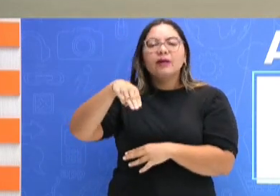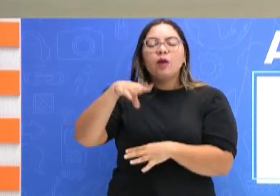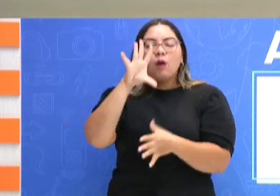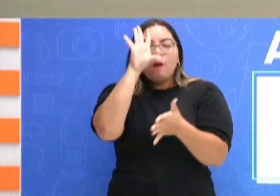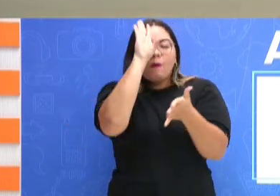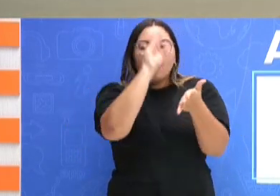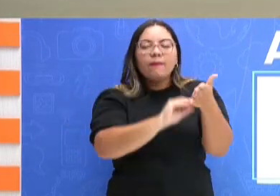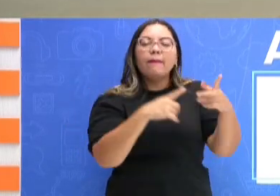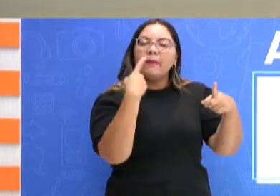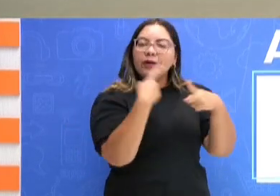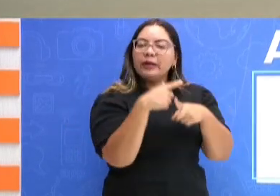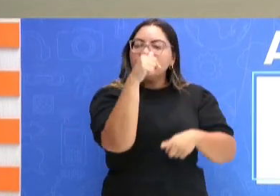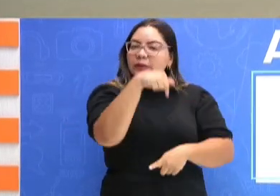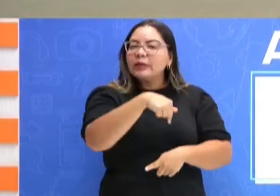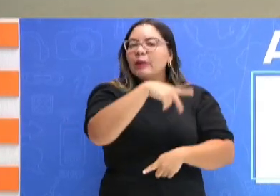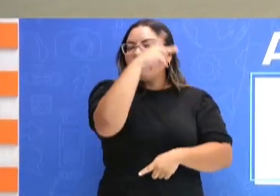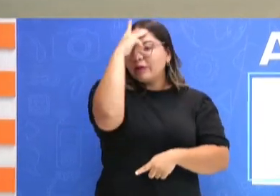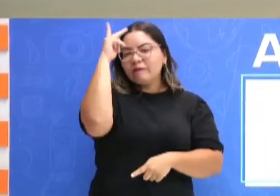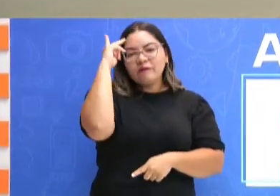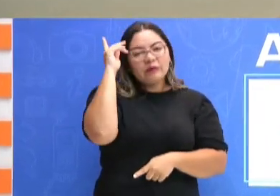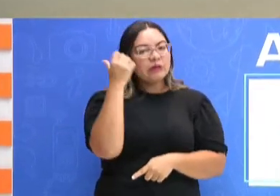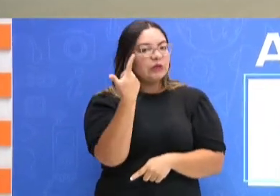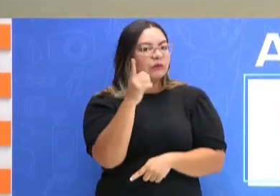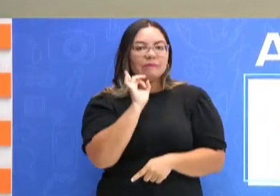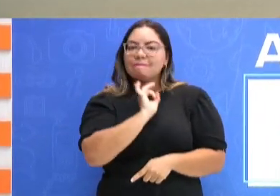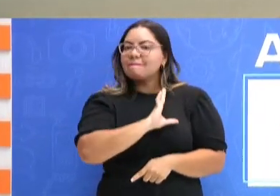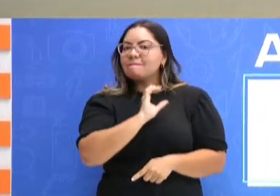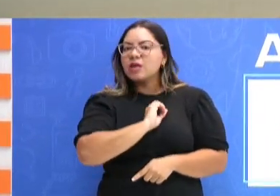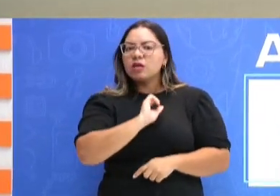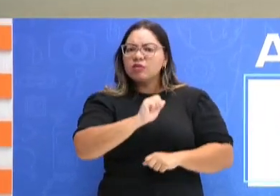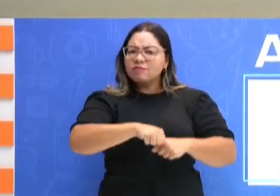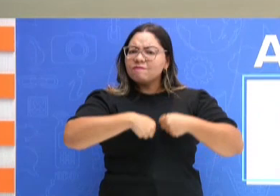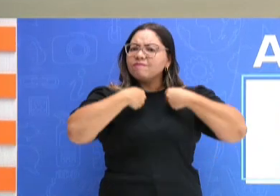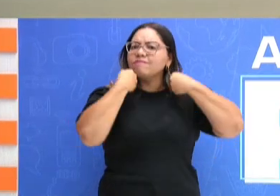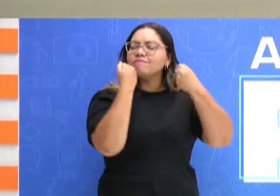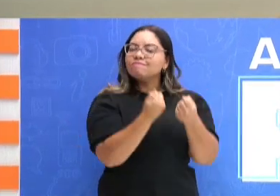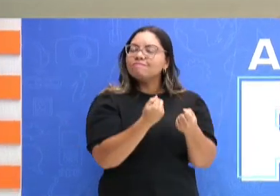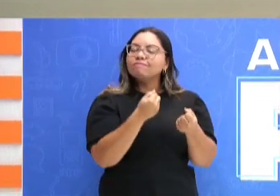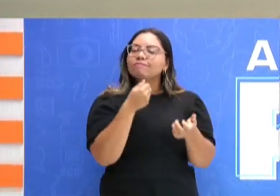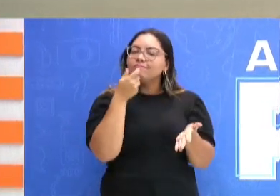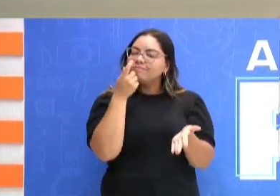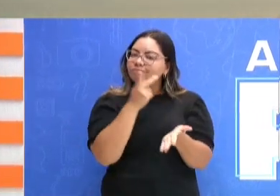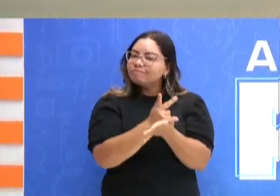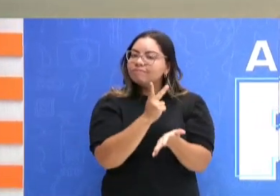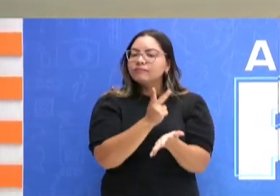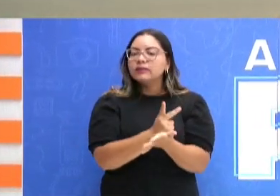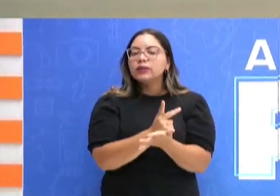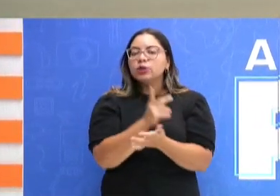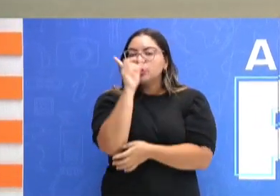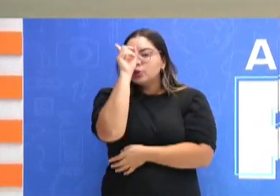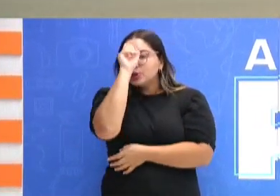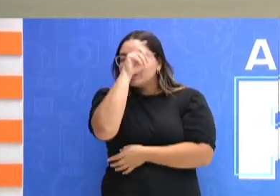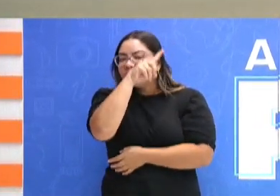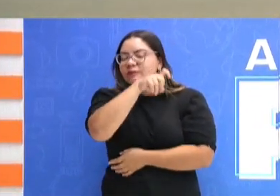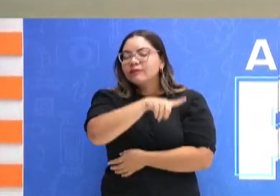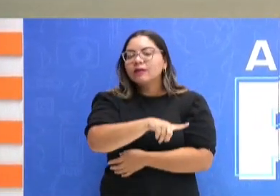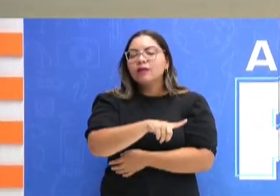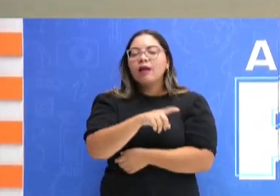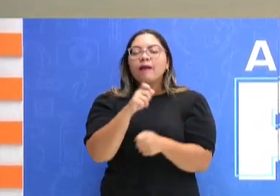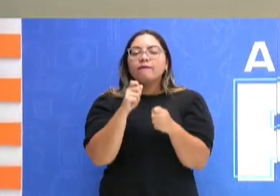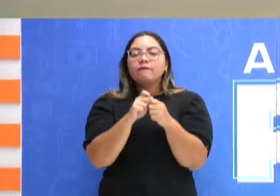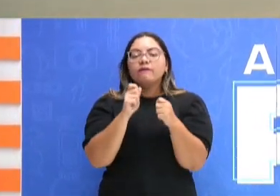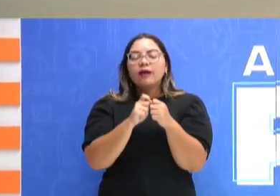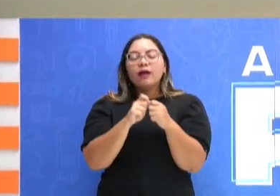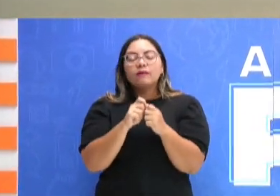tem um prefeito que não tem medo, que enfrenta, que vai para a luta, que diante das dificuldades, a gente